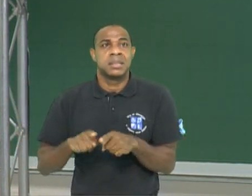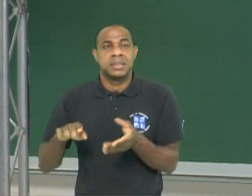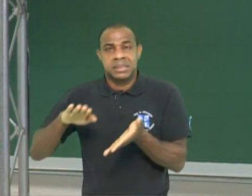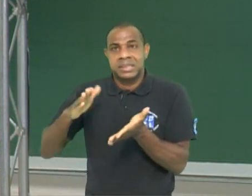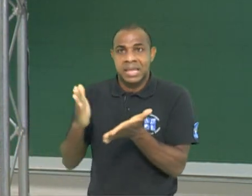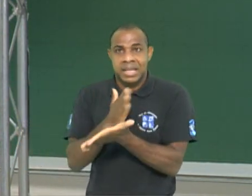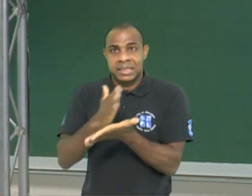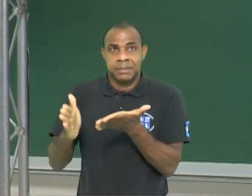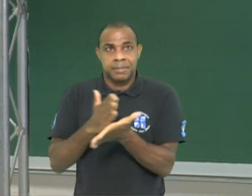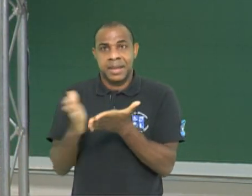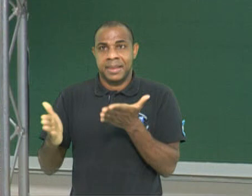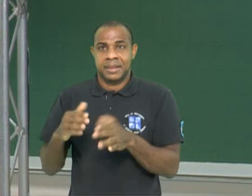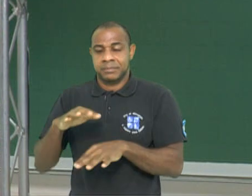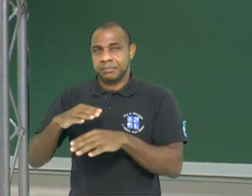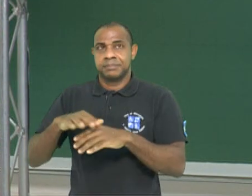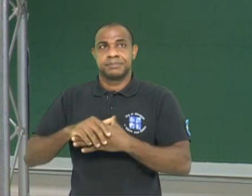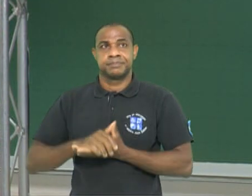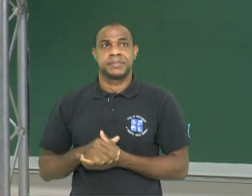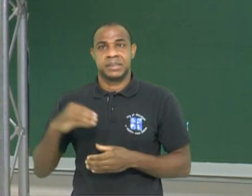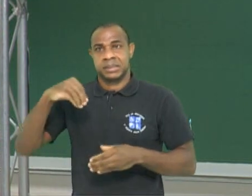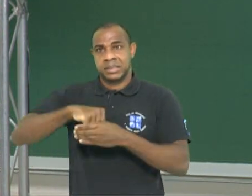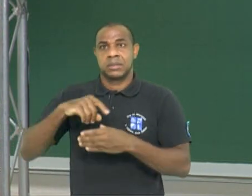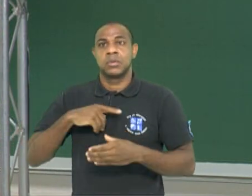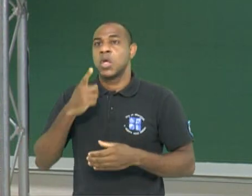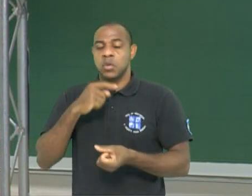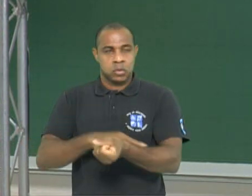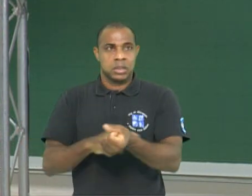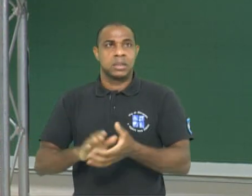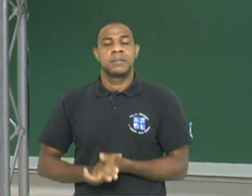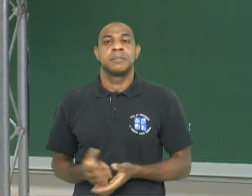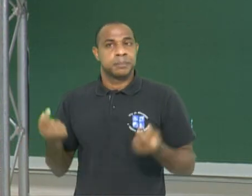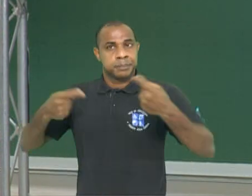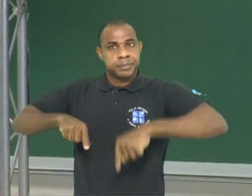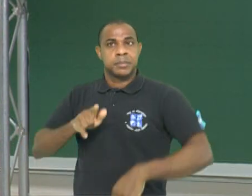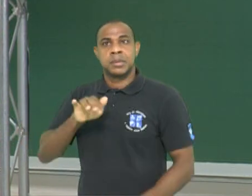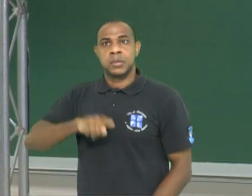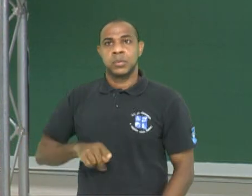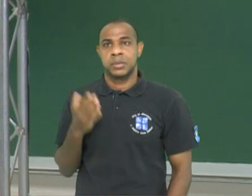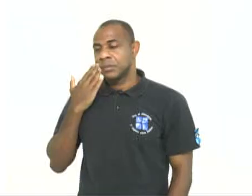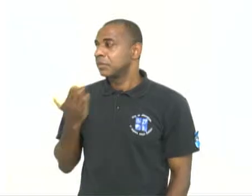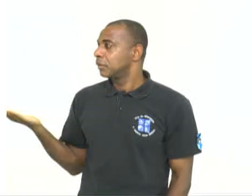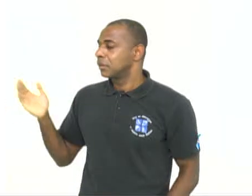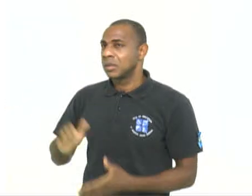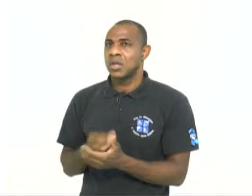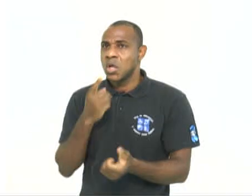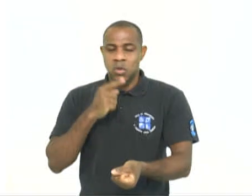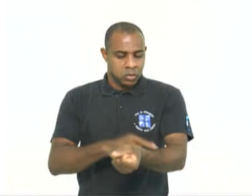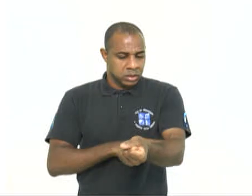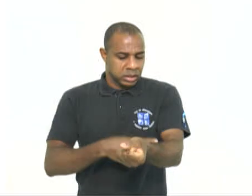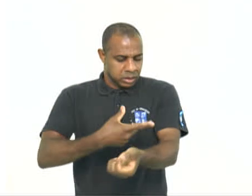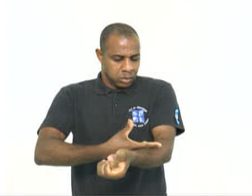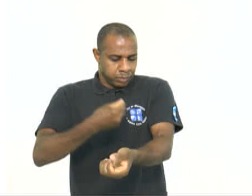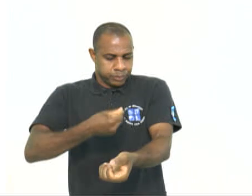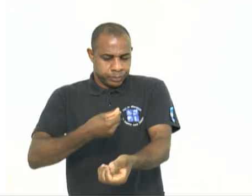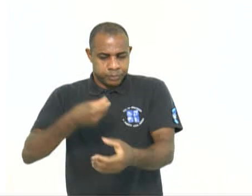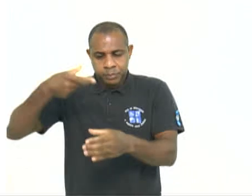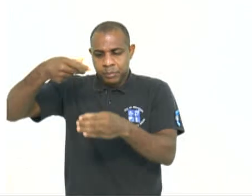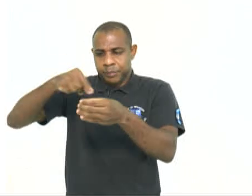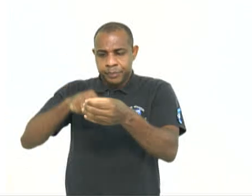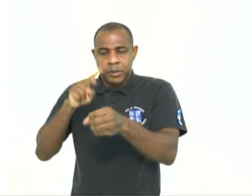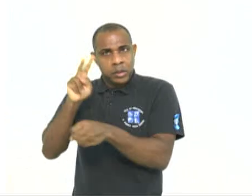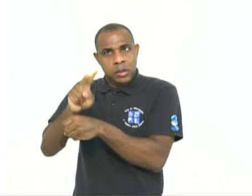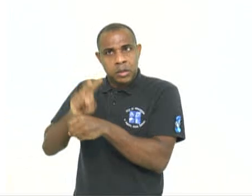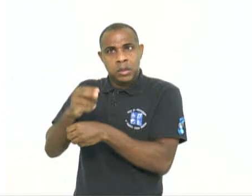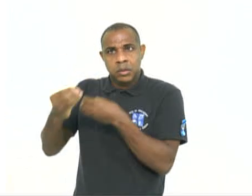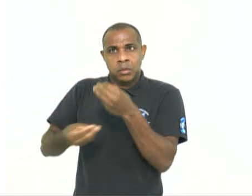separado esses elementos que constituem o sangue. Muito bem, vamos ao primeiro quiz ali, gente. O sangue colhido por punção venosa, tratado